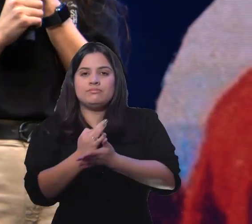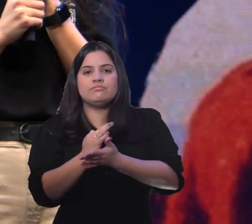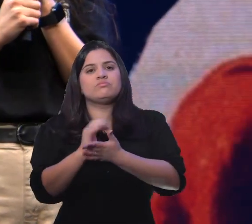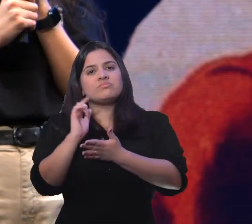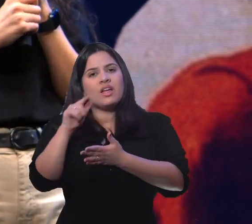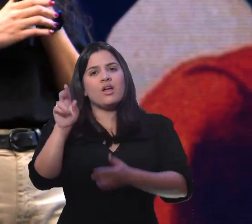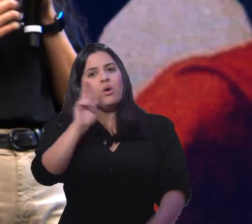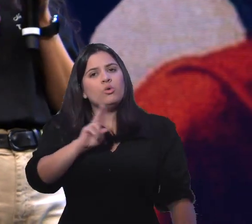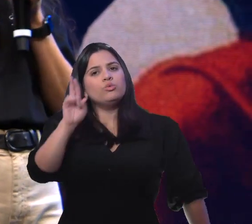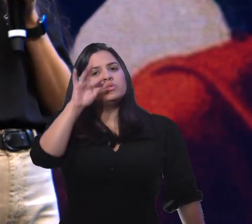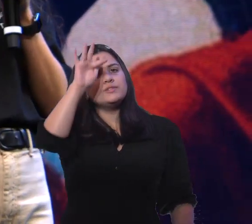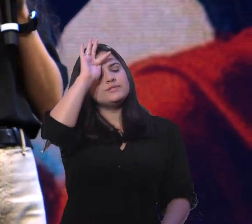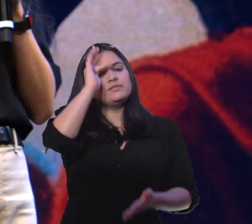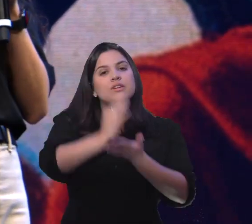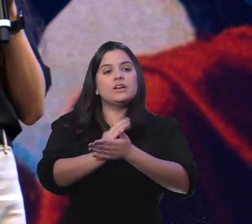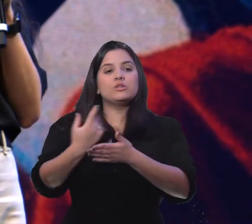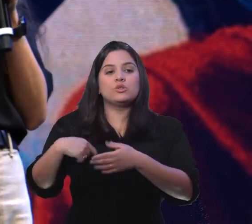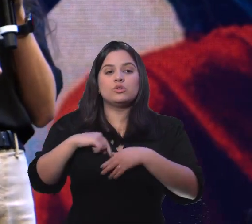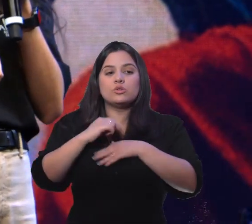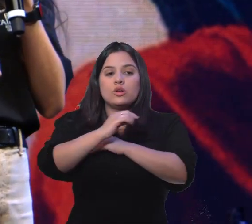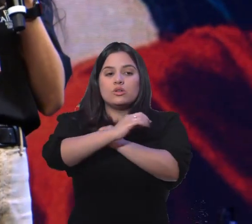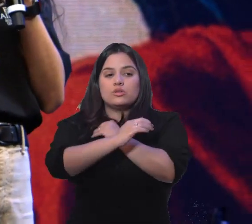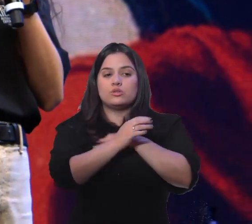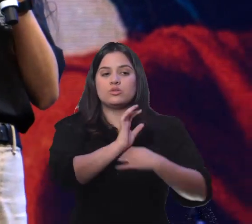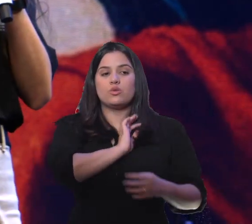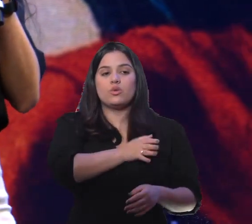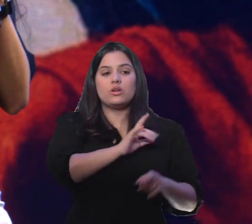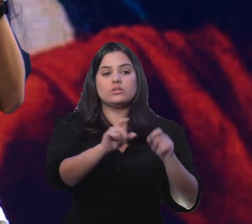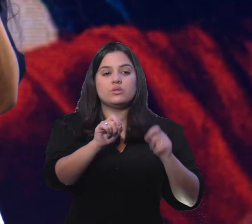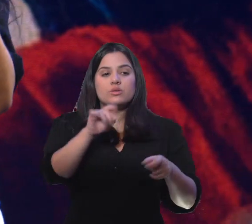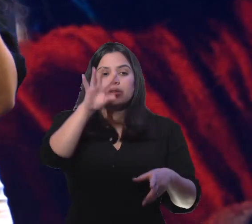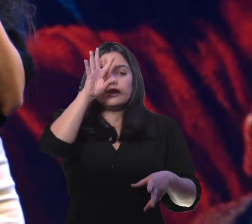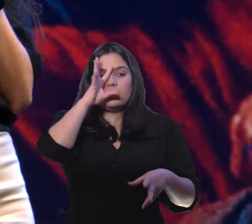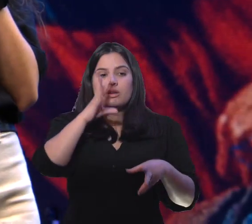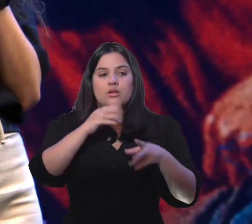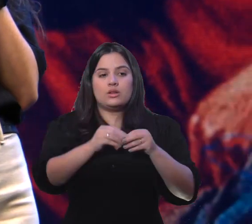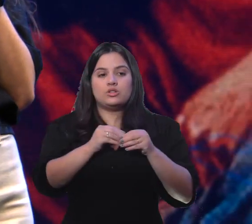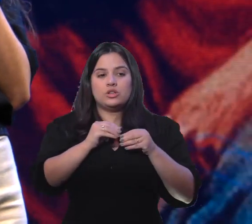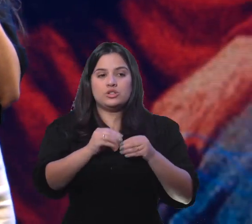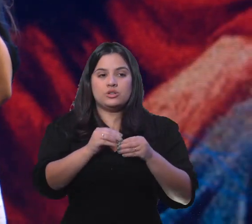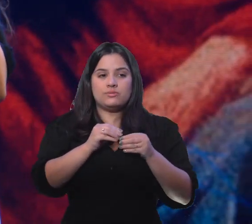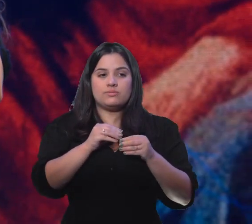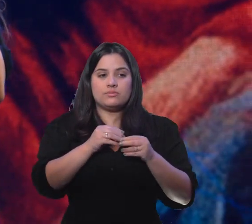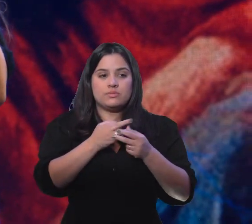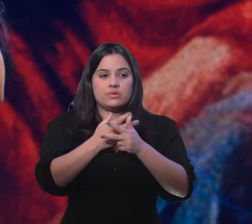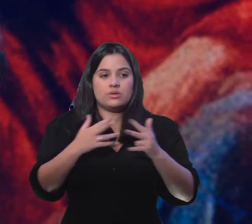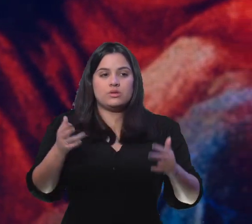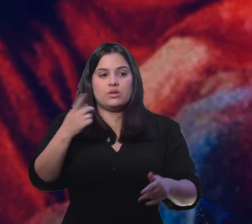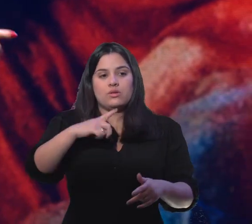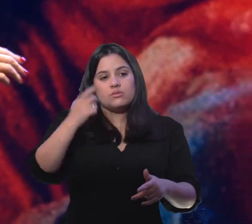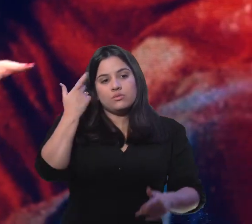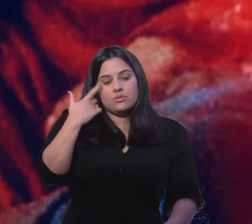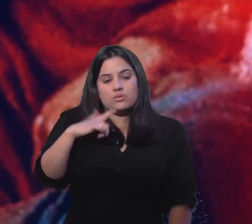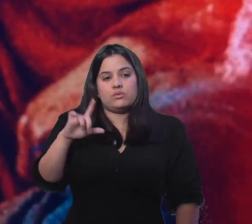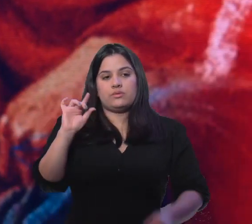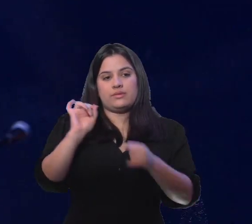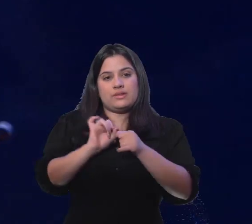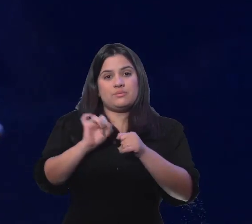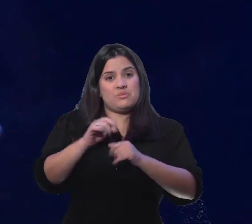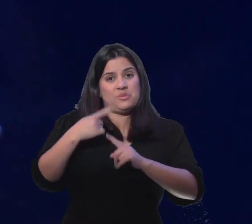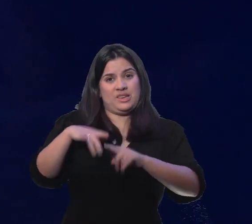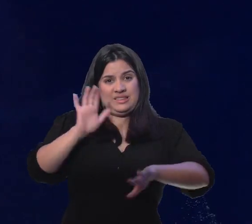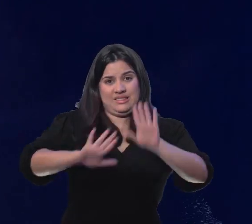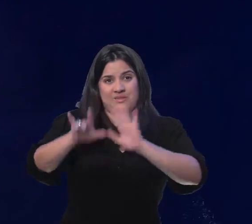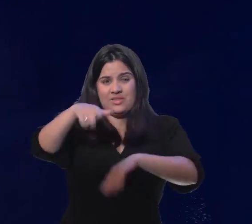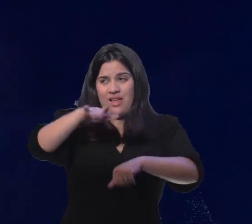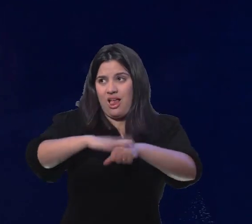envolve que o nosso coração acredite, não no que você é capaz de fazer. Porque talvez você não seja capaz de fazer